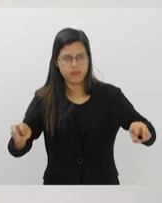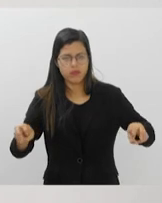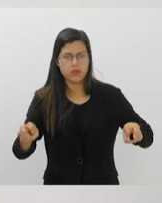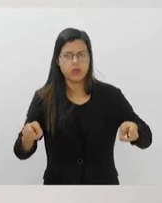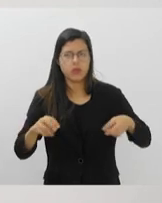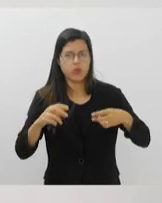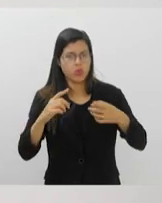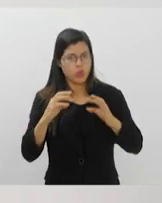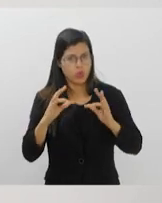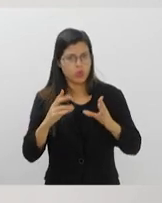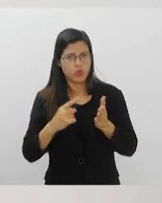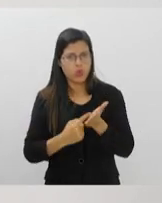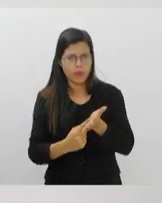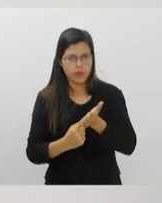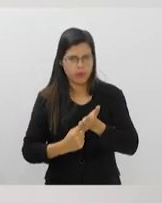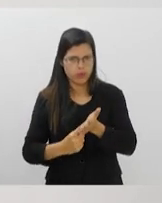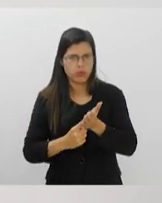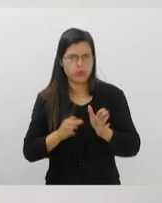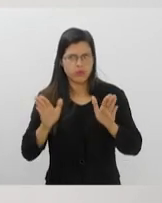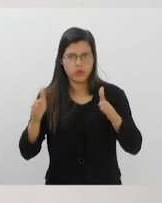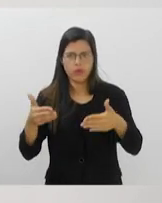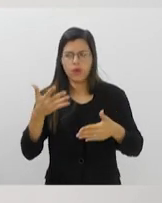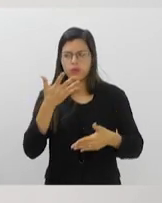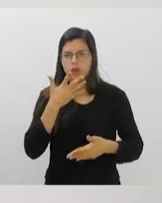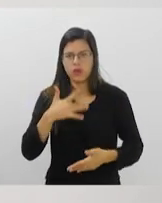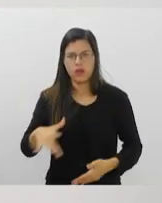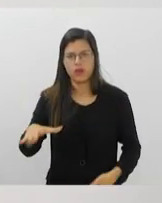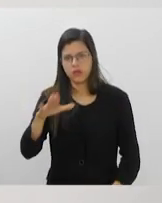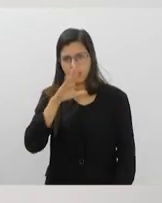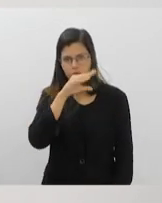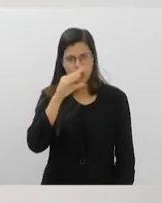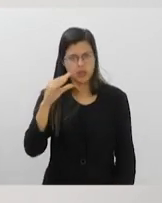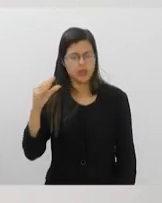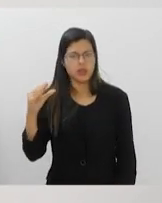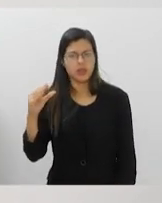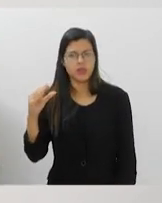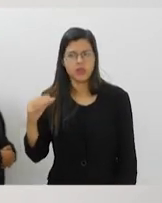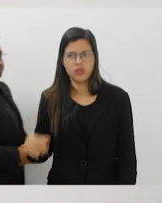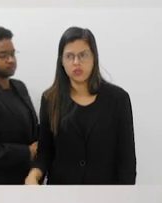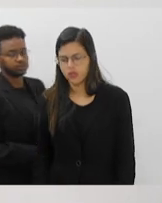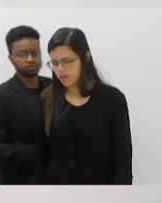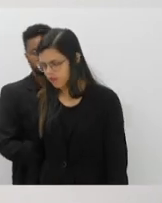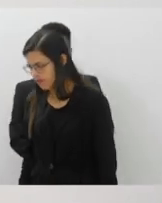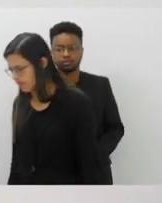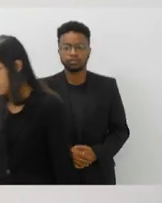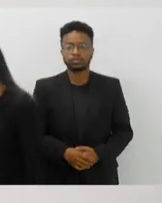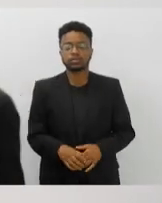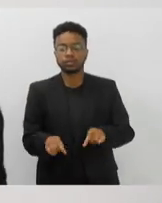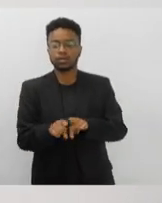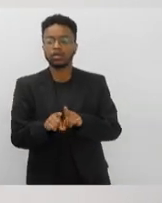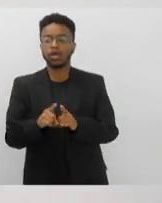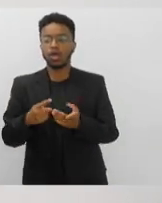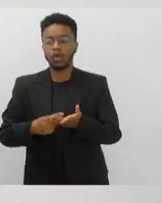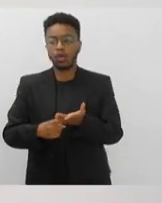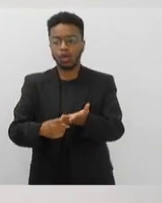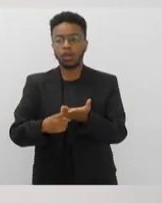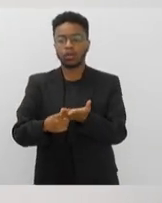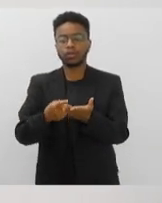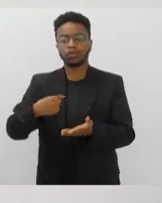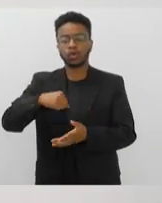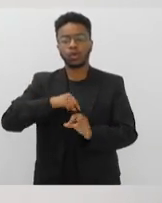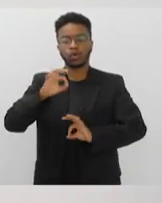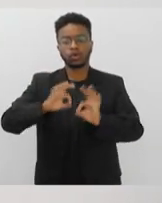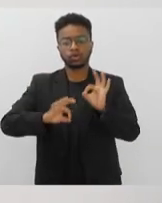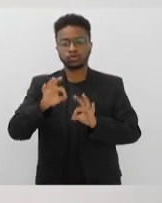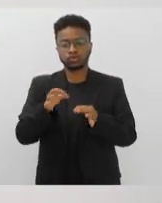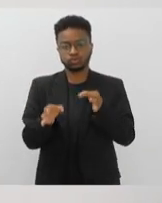muito comprometidos com a causa da criança adolescente muito comprometidos com a com com maior sujeito de direitos do nosso ordenamento jurídico que é a criança